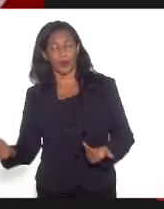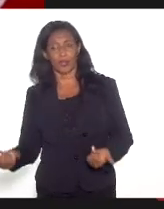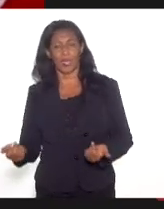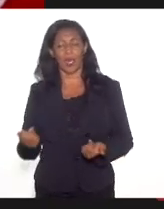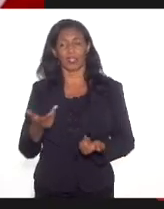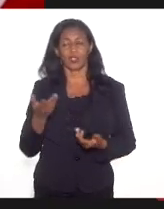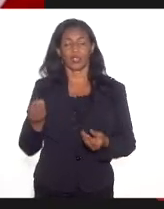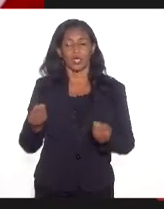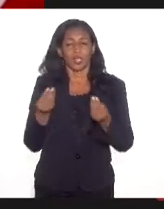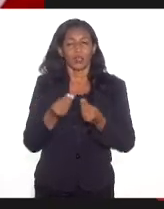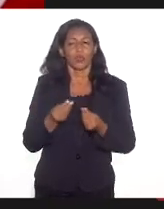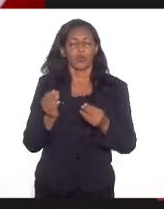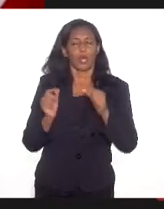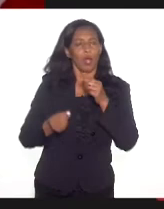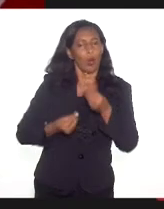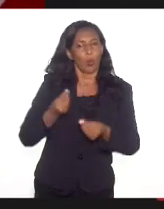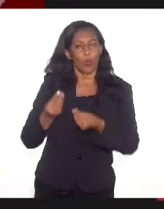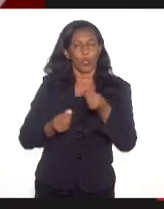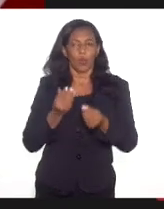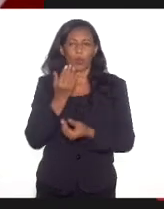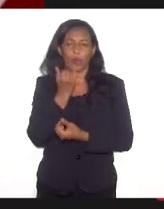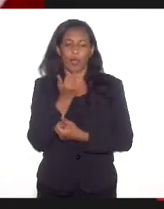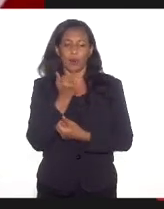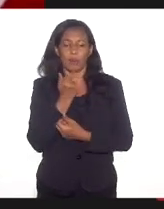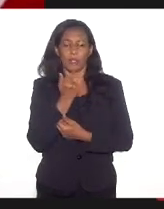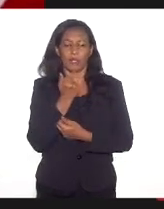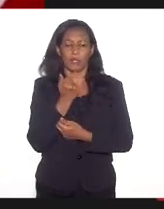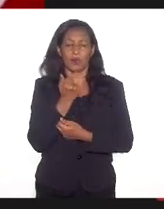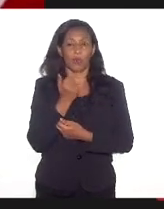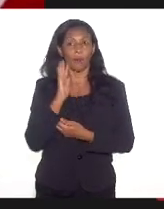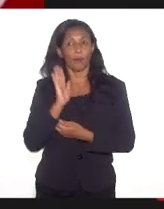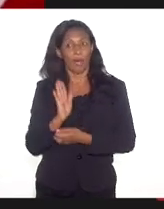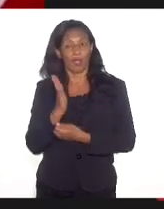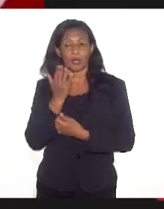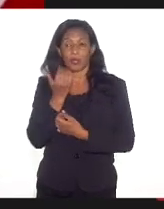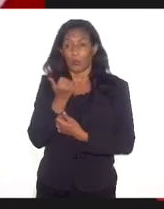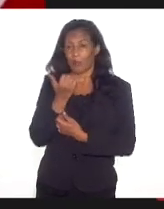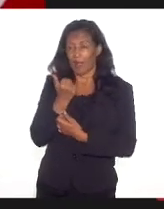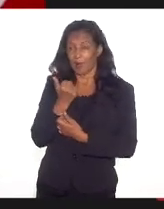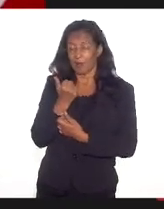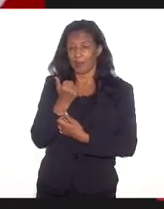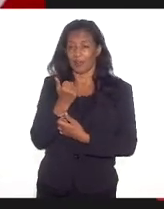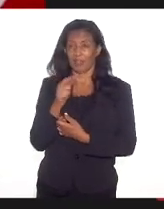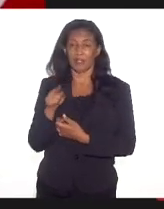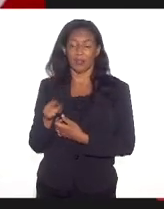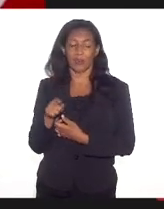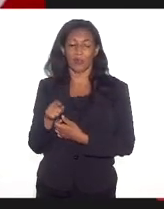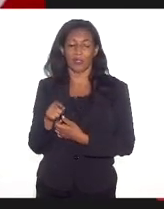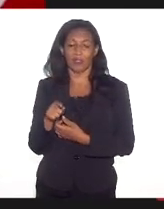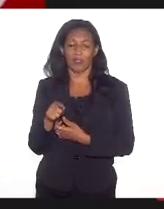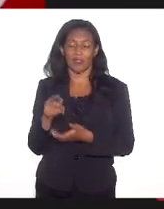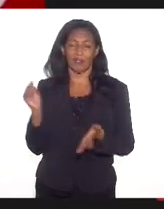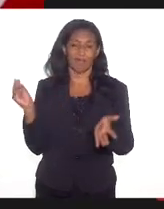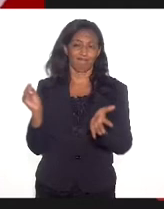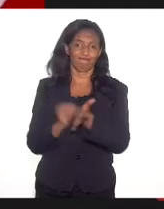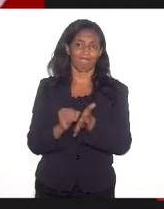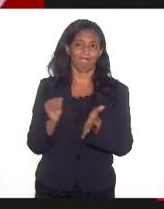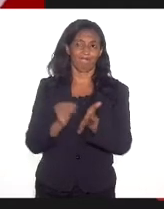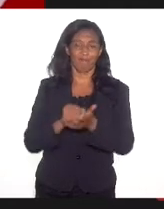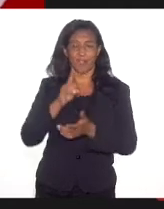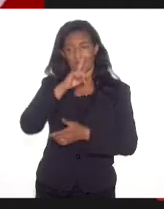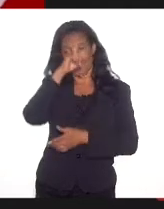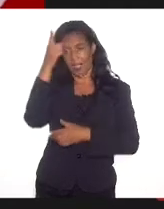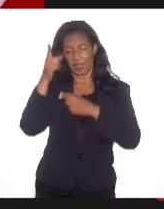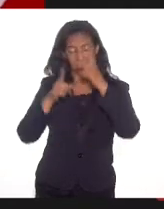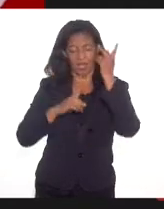né até de certa forma uma alimentação mas uma alimentação aí que tá completamente deslocada da ideia da